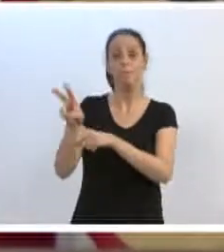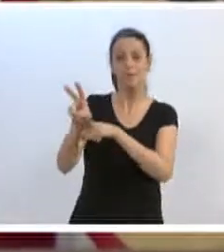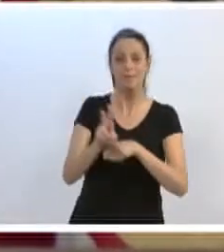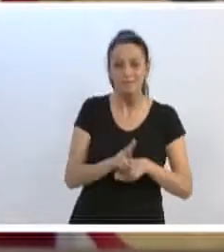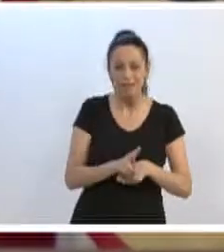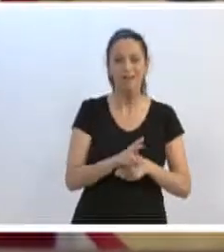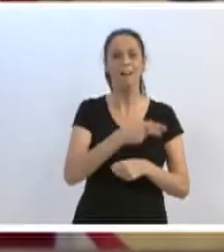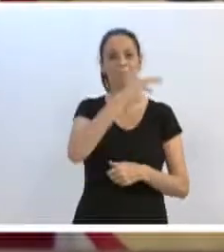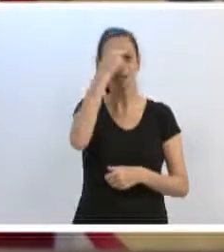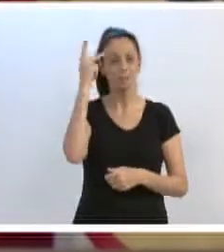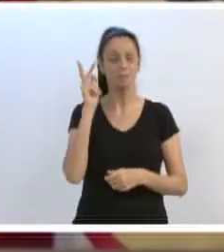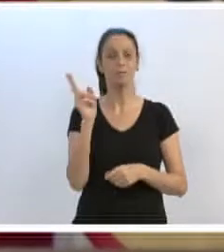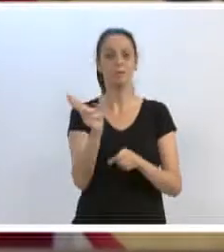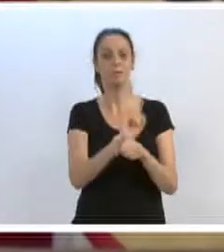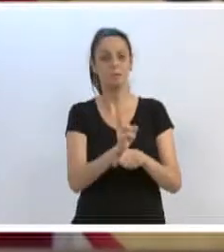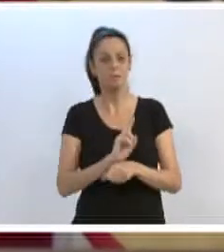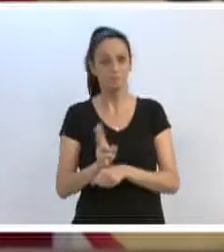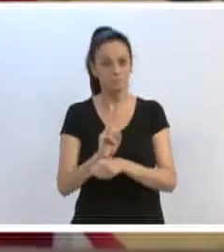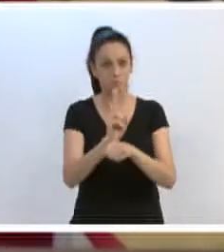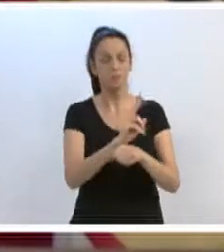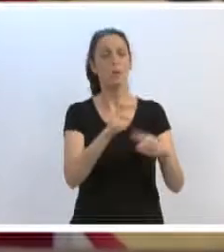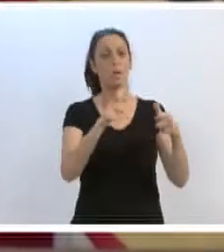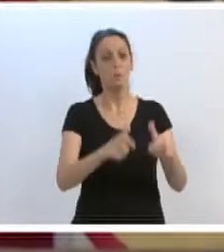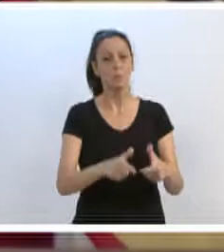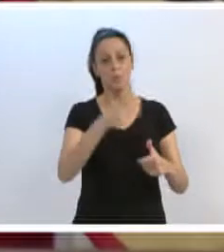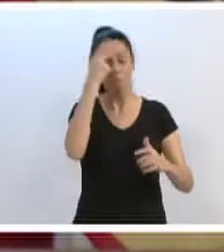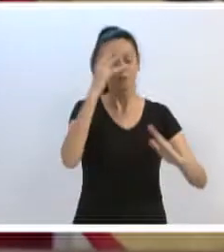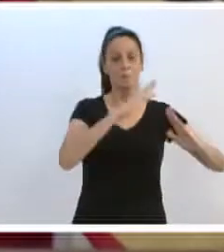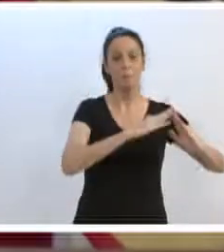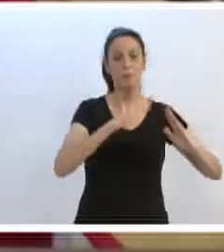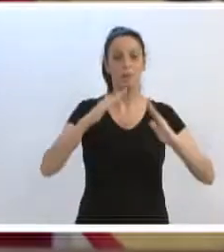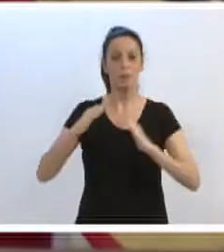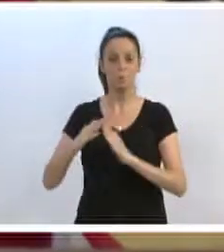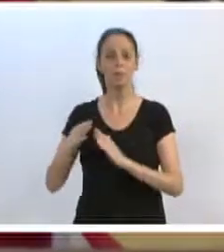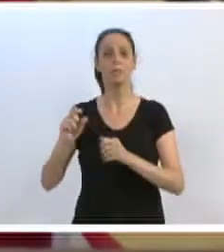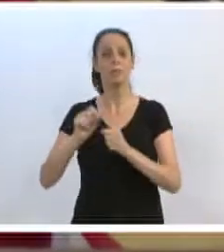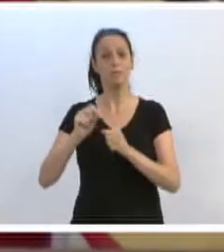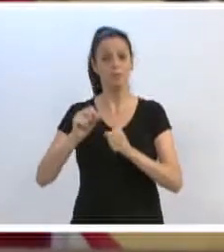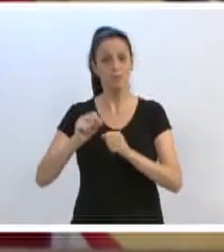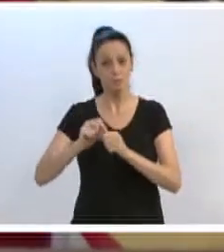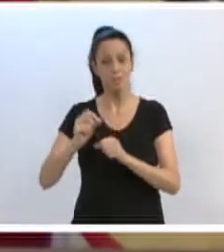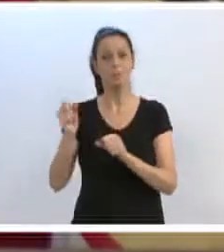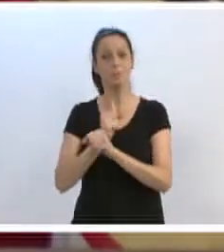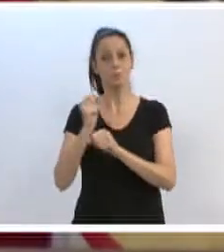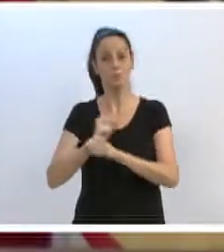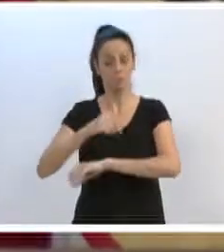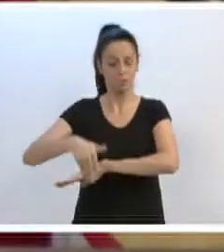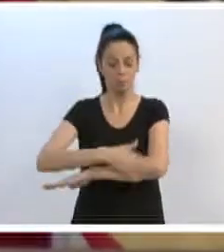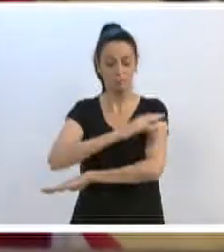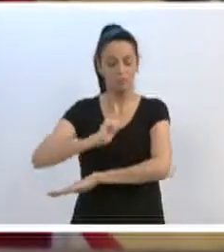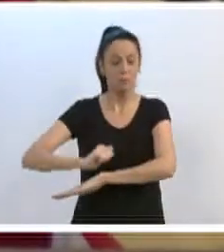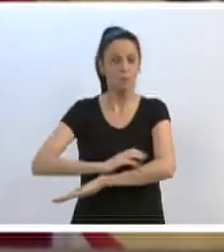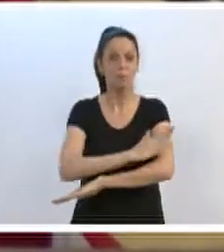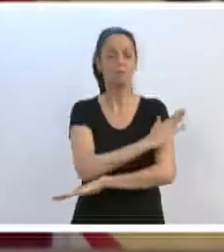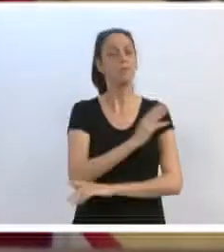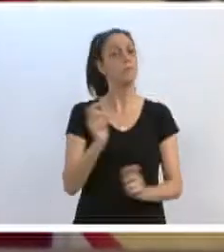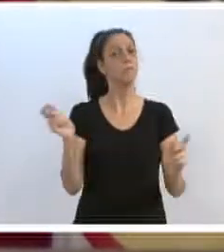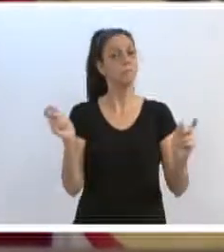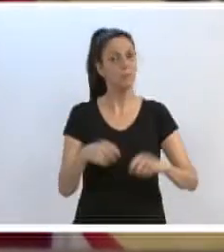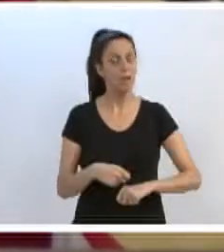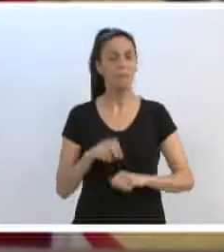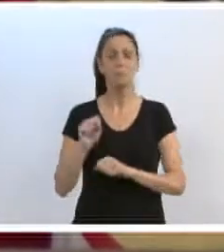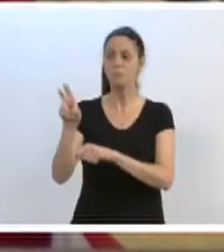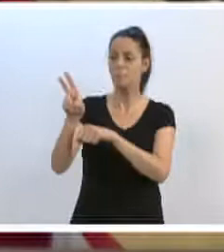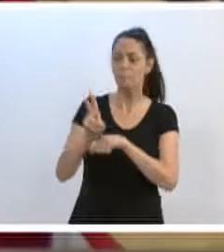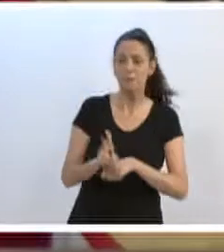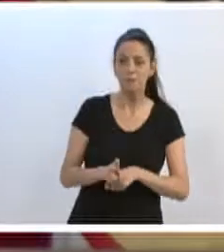essas obras de pavimentação, onde os moradores têm o dinheiro e querem fazer ela particular. Seria muito fácil. Eles estão